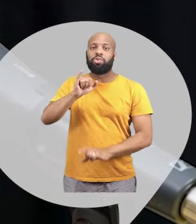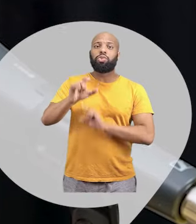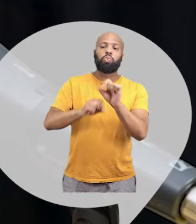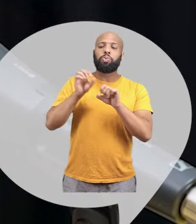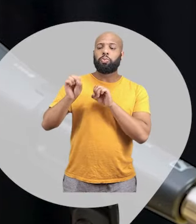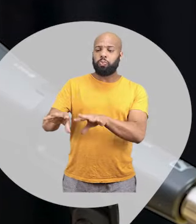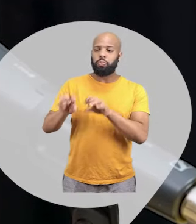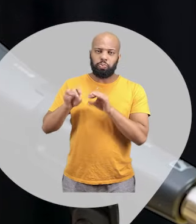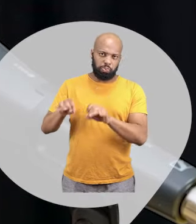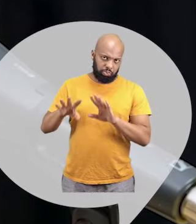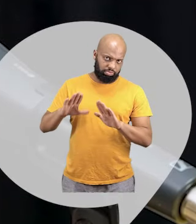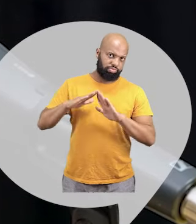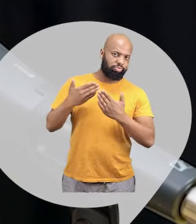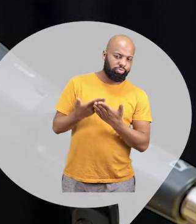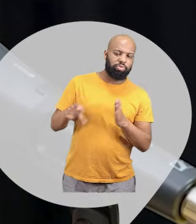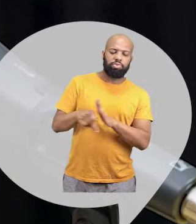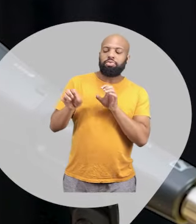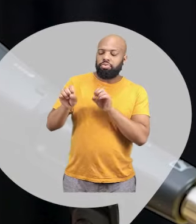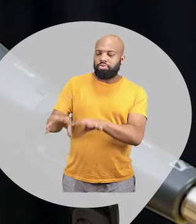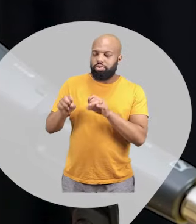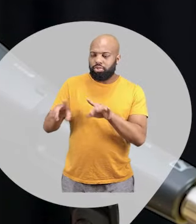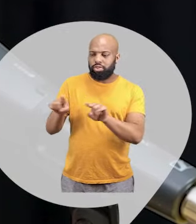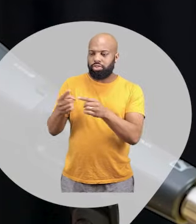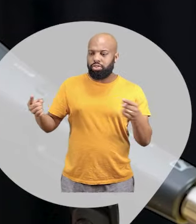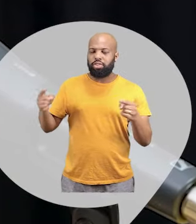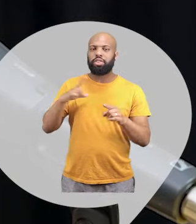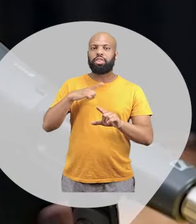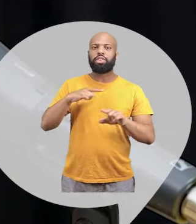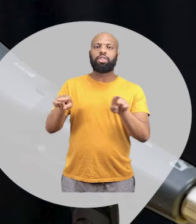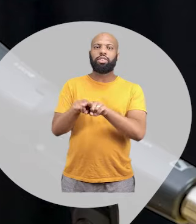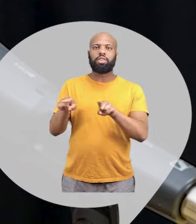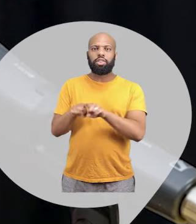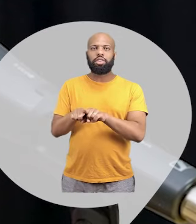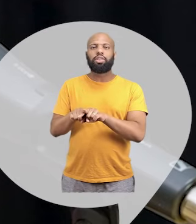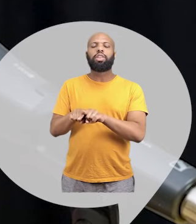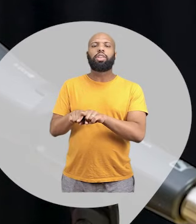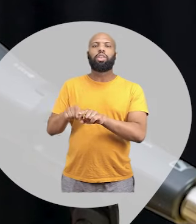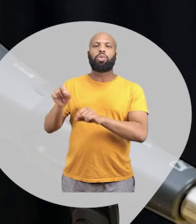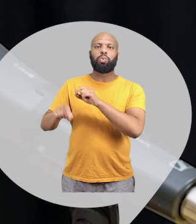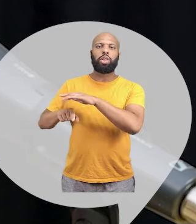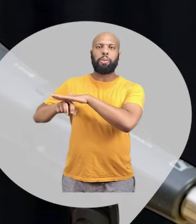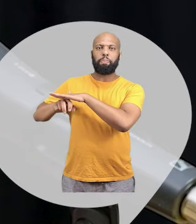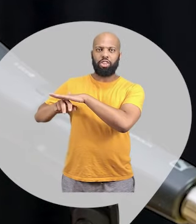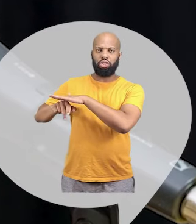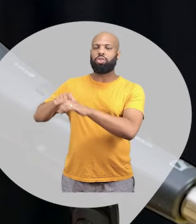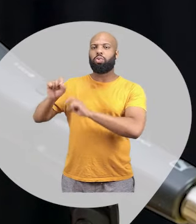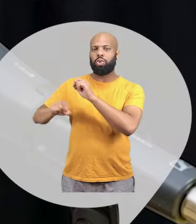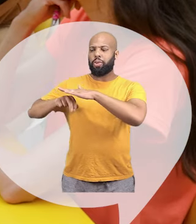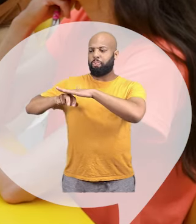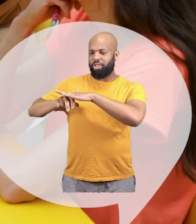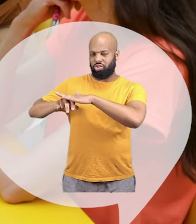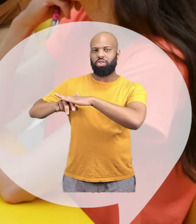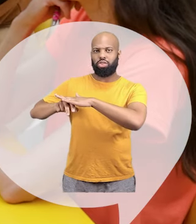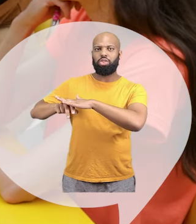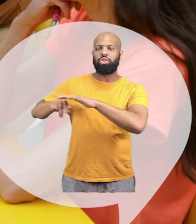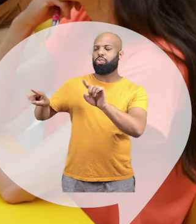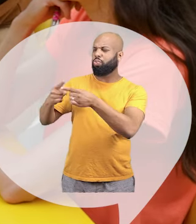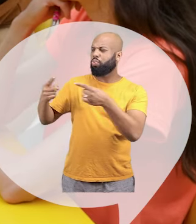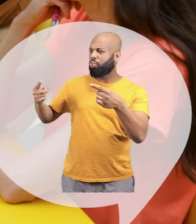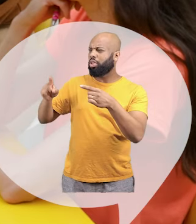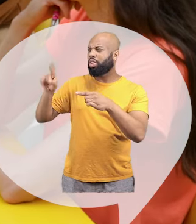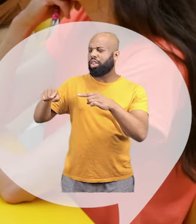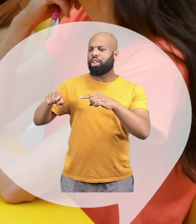tudo para dar aulas que a educação musical mesmo e daí o curso de Bacharel é bacharel